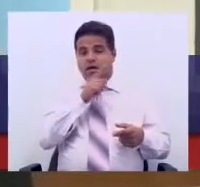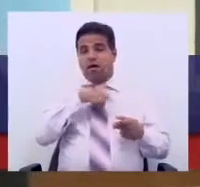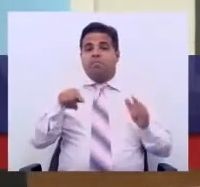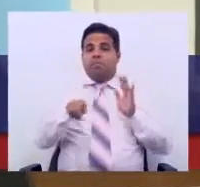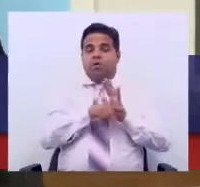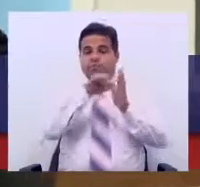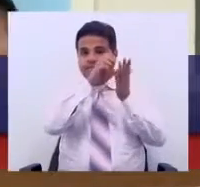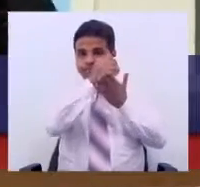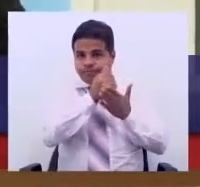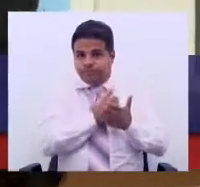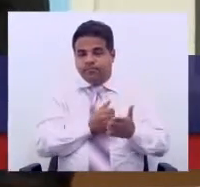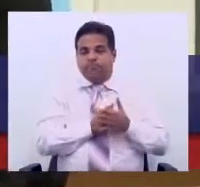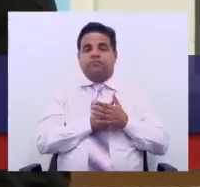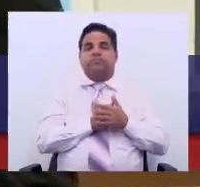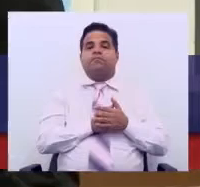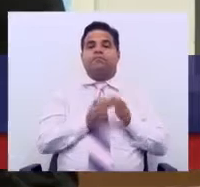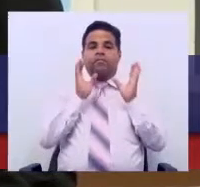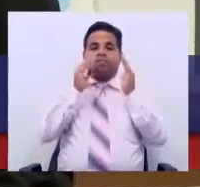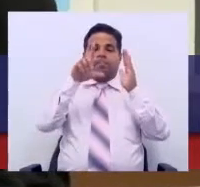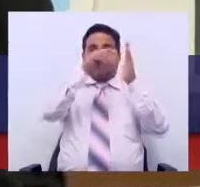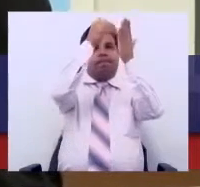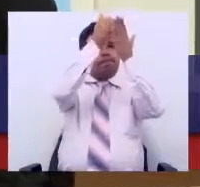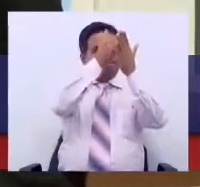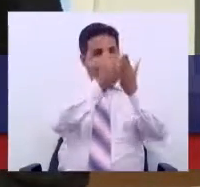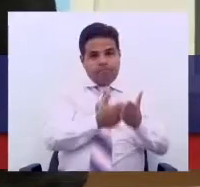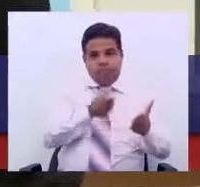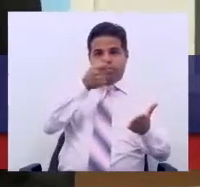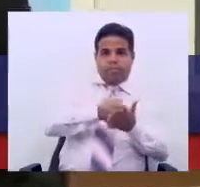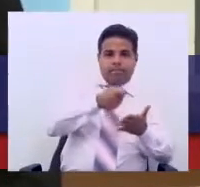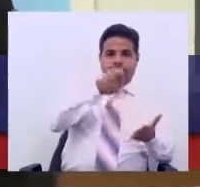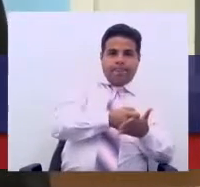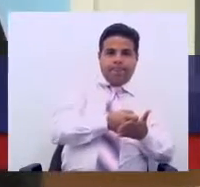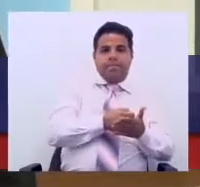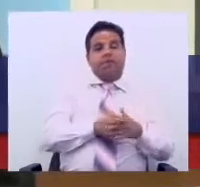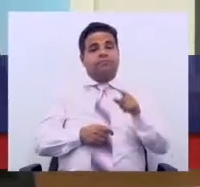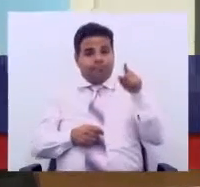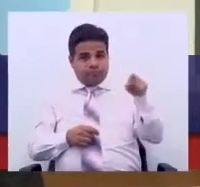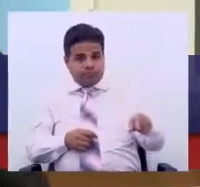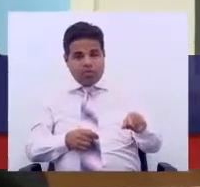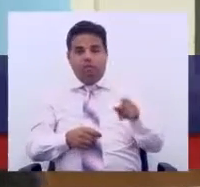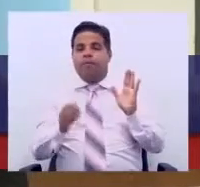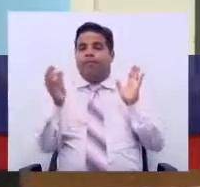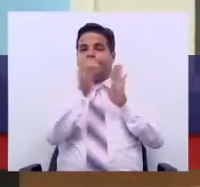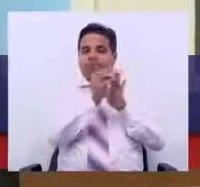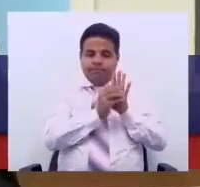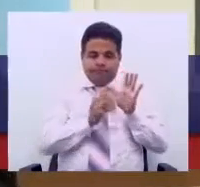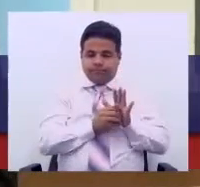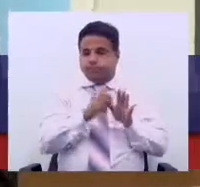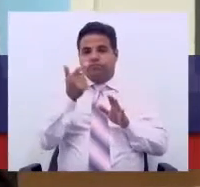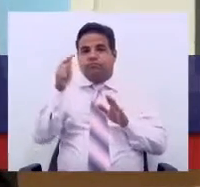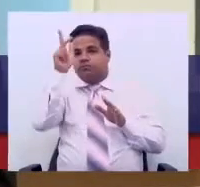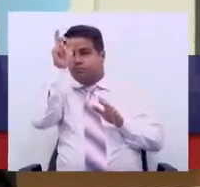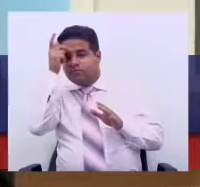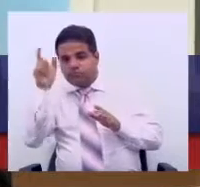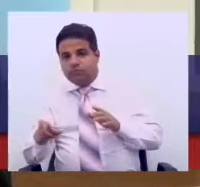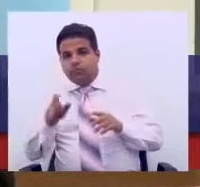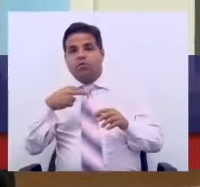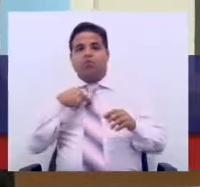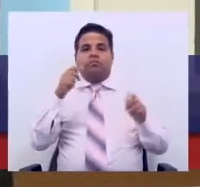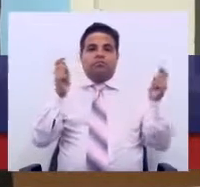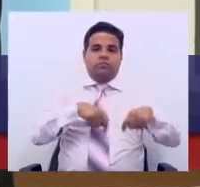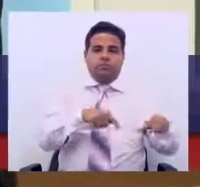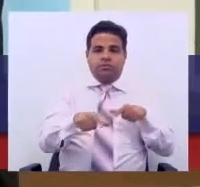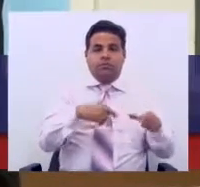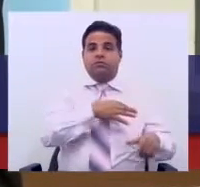legislação, a própria Constituição Federal que impõe a moralidade, ela impõe que ninguém pode trabalhar de